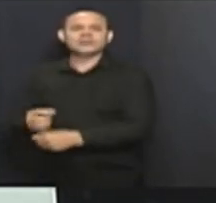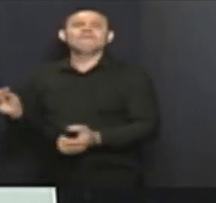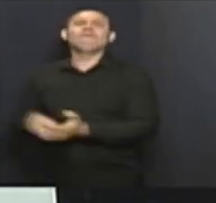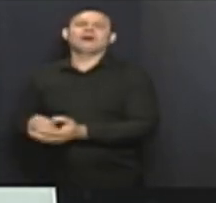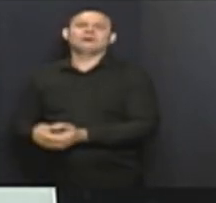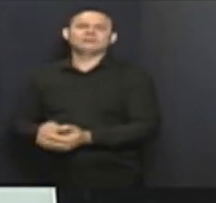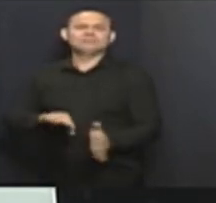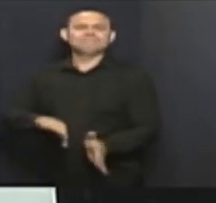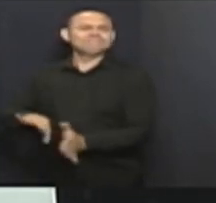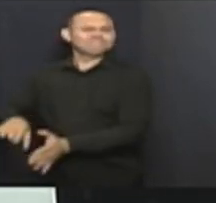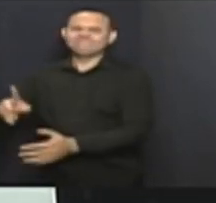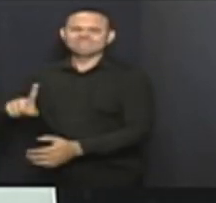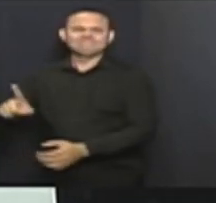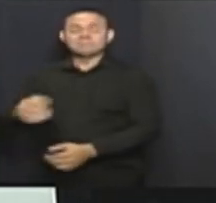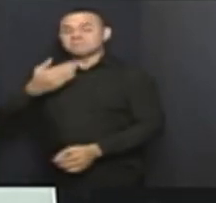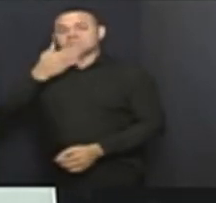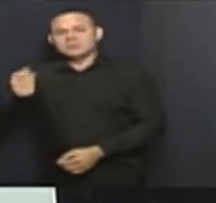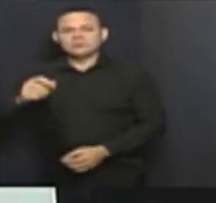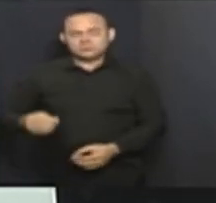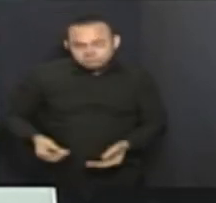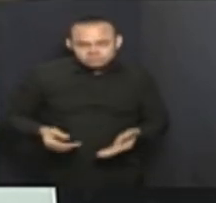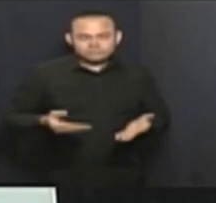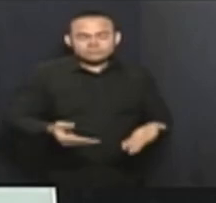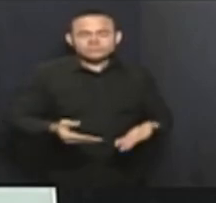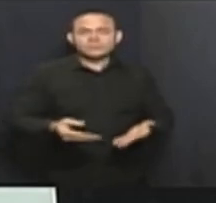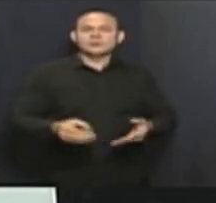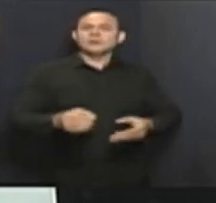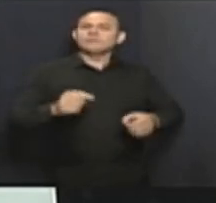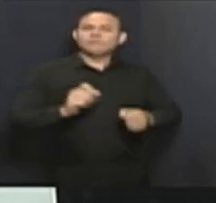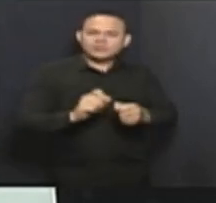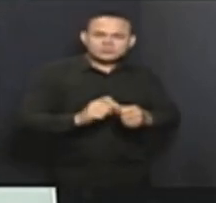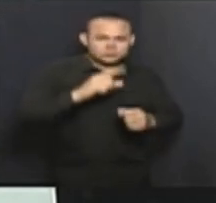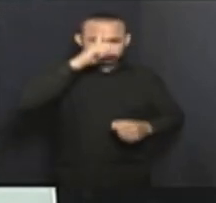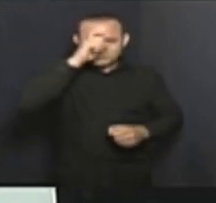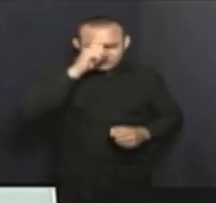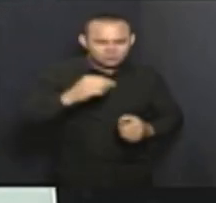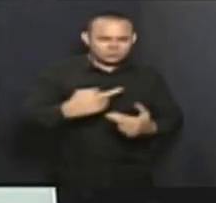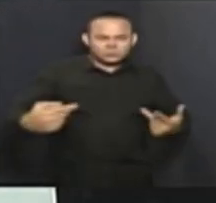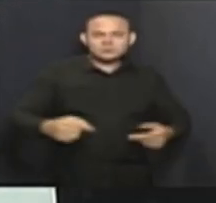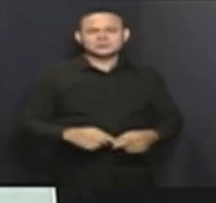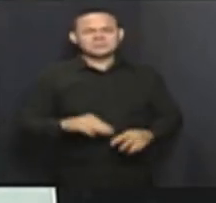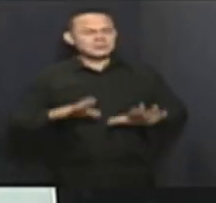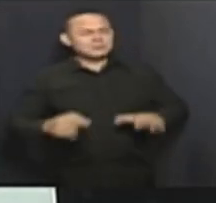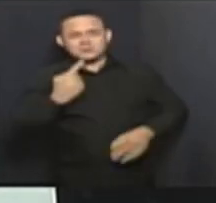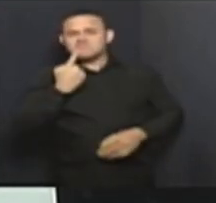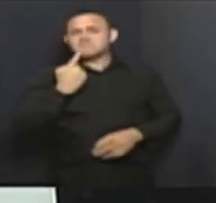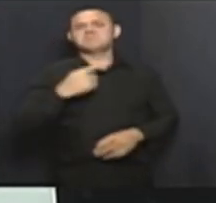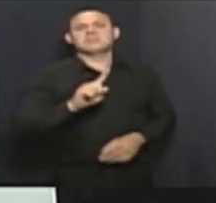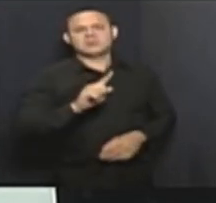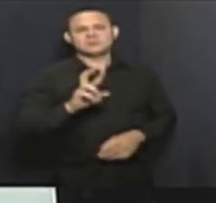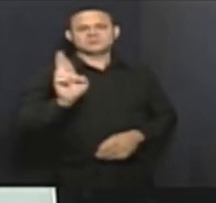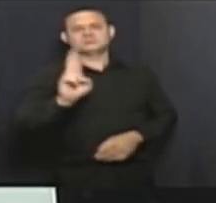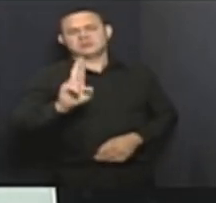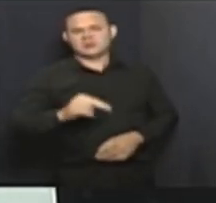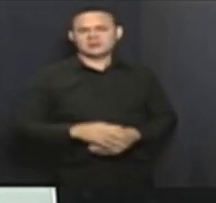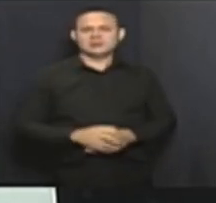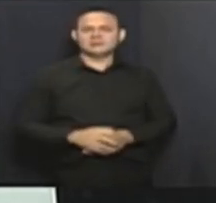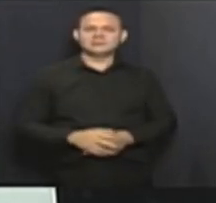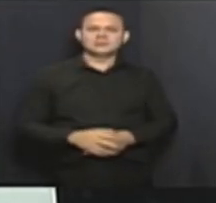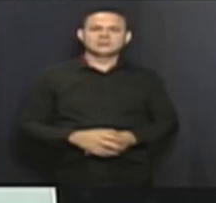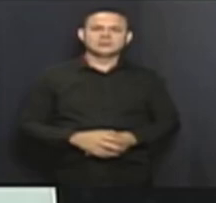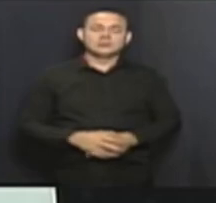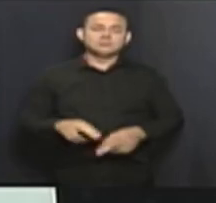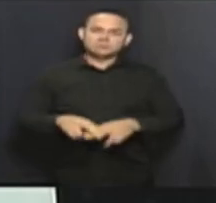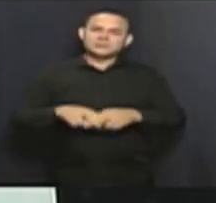excelência nos pequenos e médios municípios isso custa em média um milhão de reais nós precisamos ter aparelhos de omã